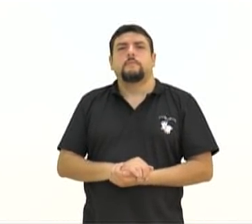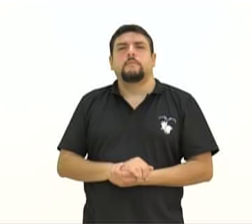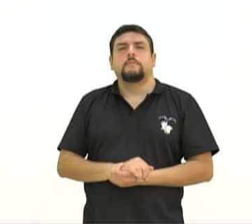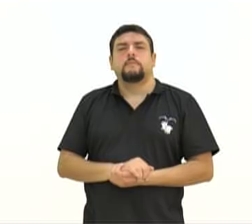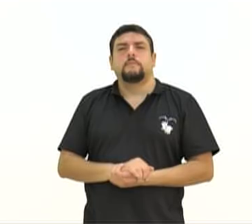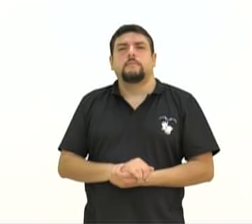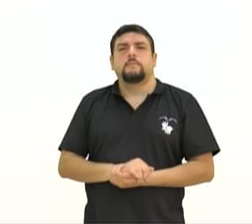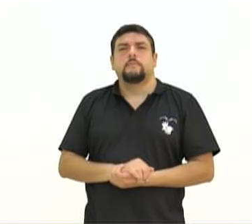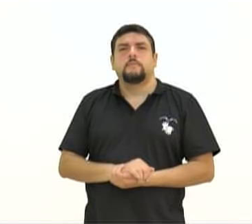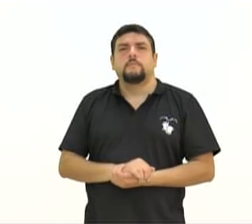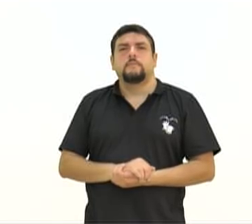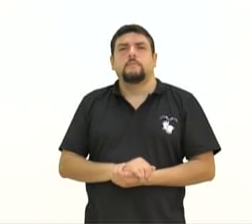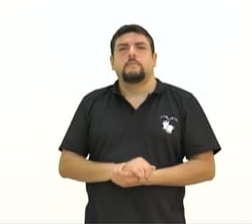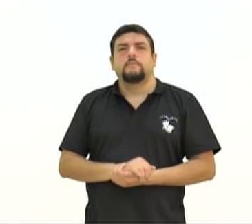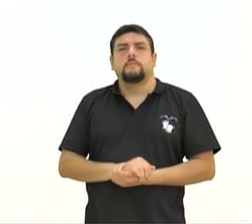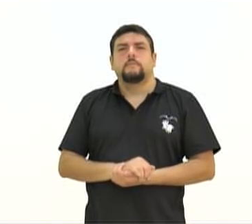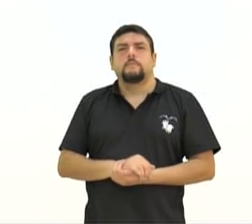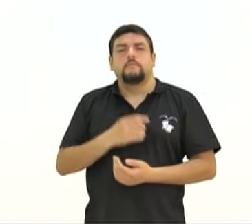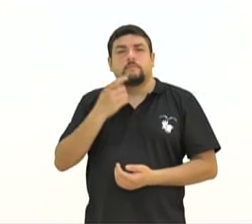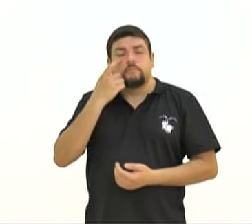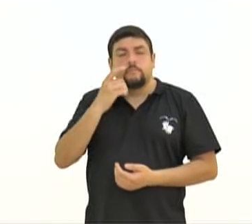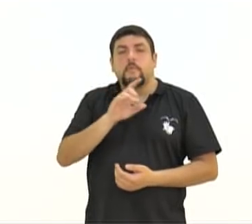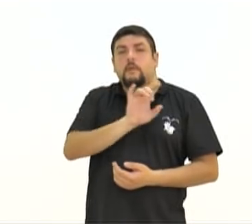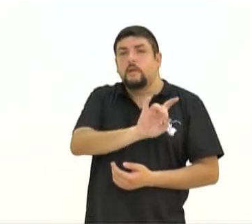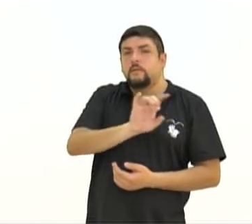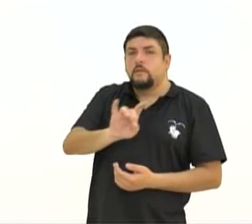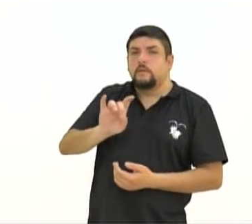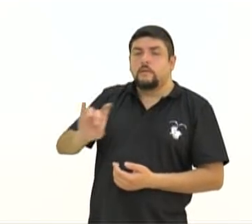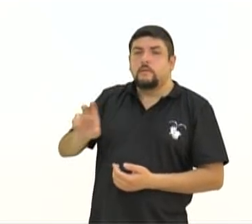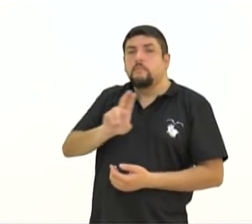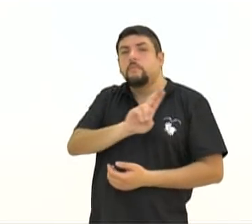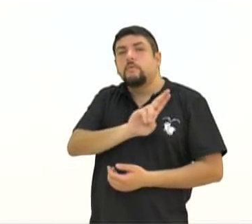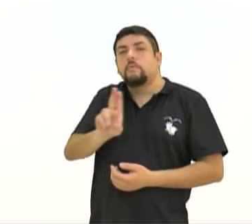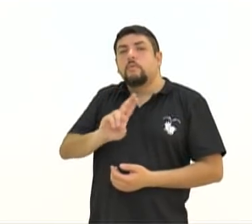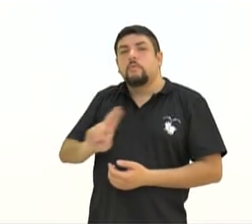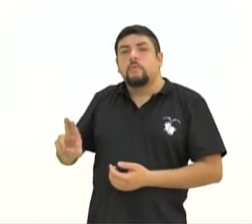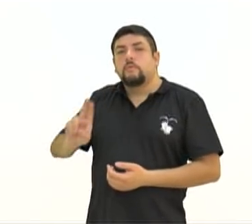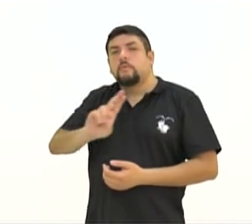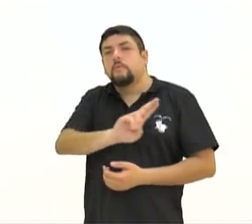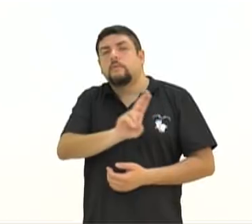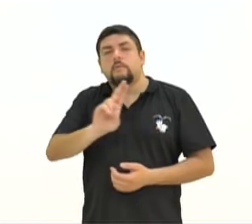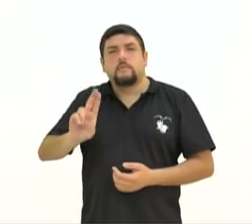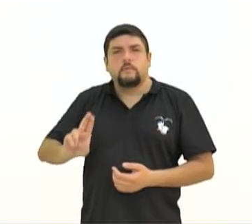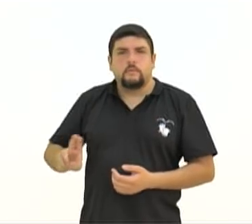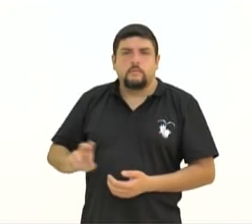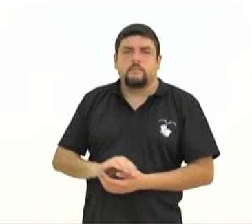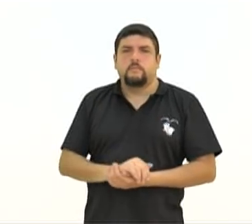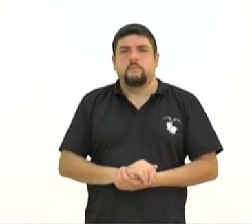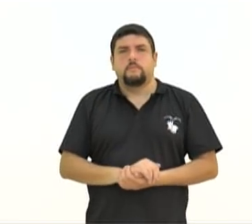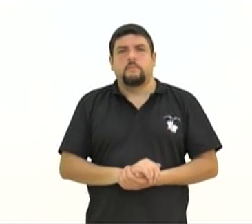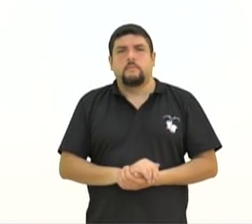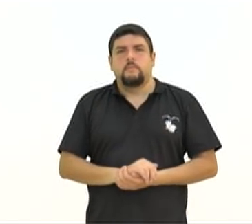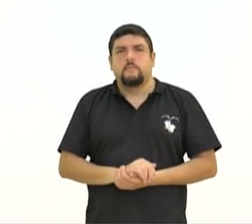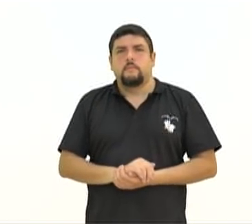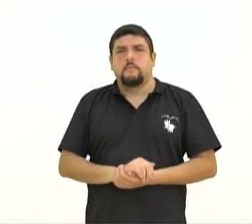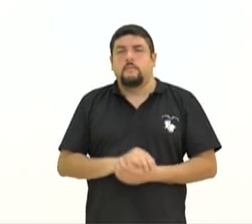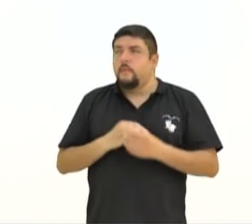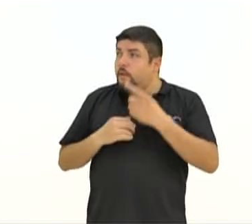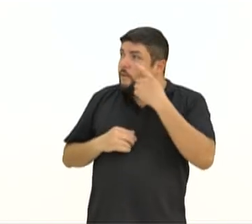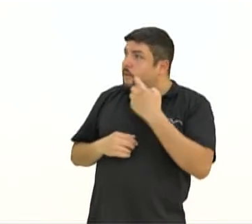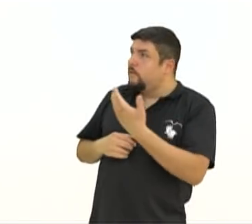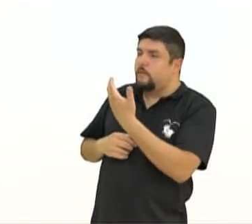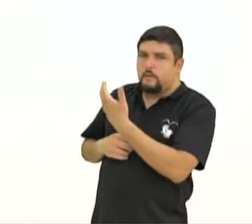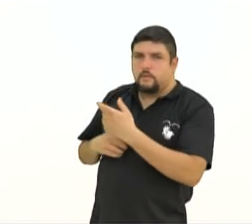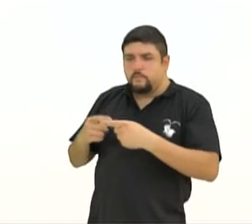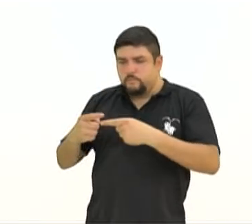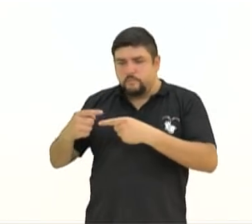metáfora, sinestesia, ironia, comparação, eufemismo, prosopopeia, que é a mesma coisa que personificação, como a gente